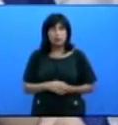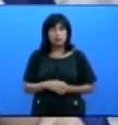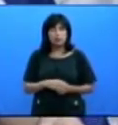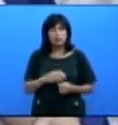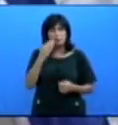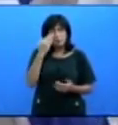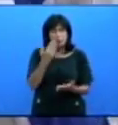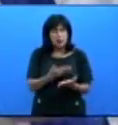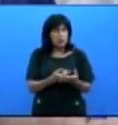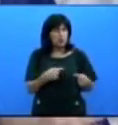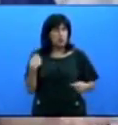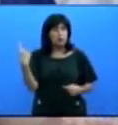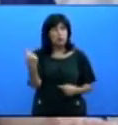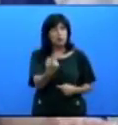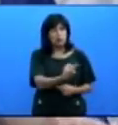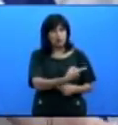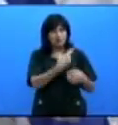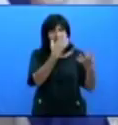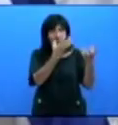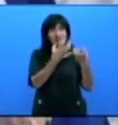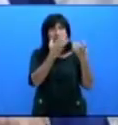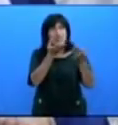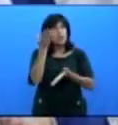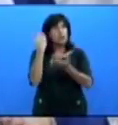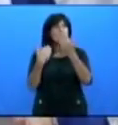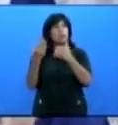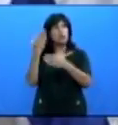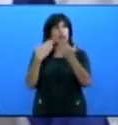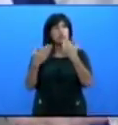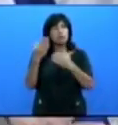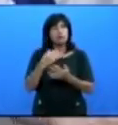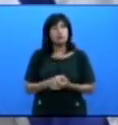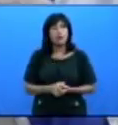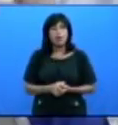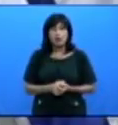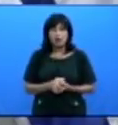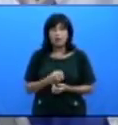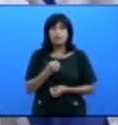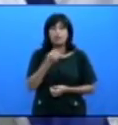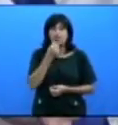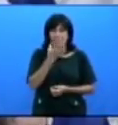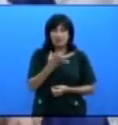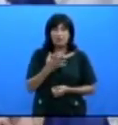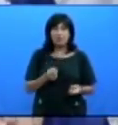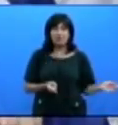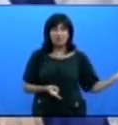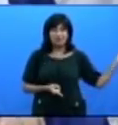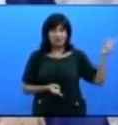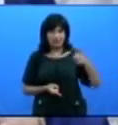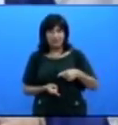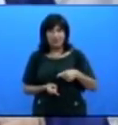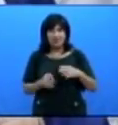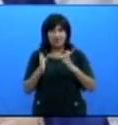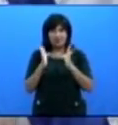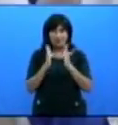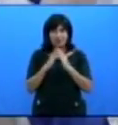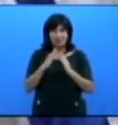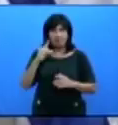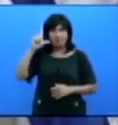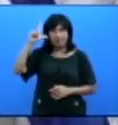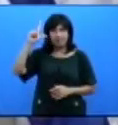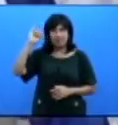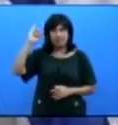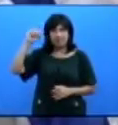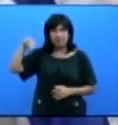nós um que estava no Tucuruí, mas, felizmente, o destino tramou de um jeito que nós acabamos